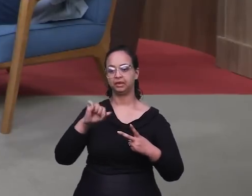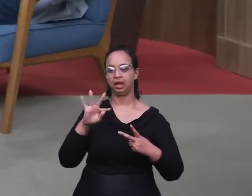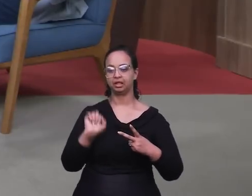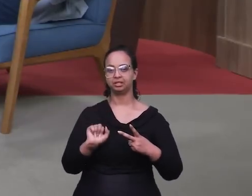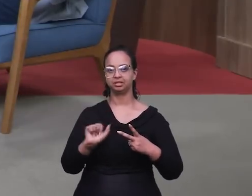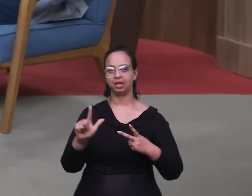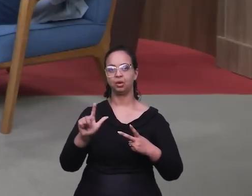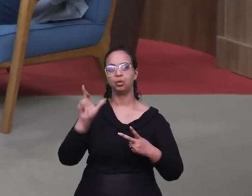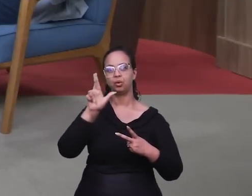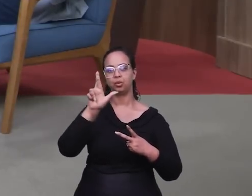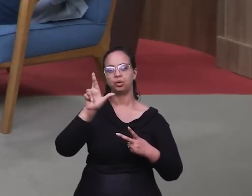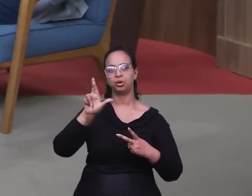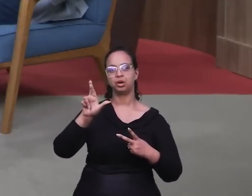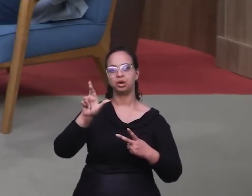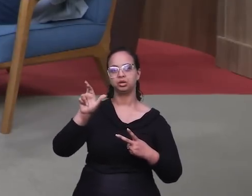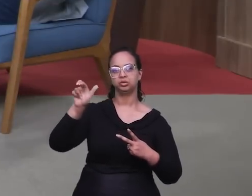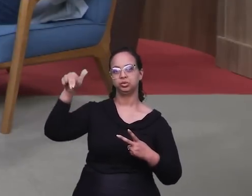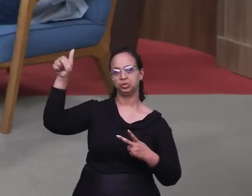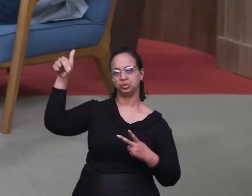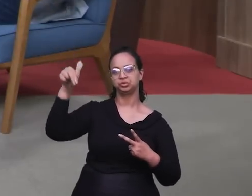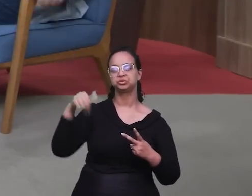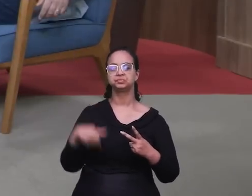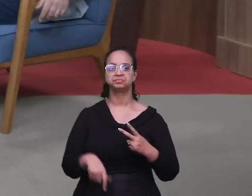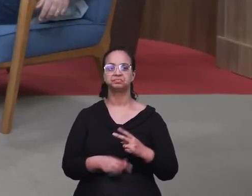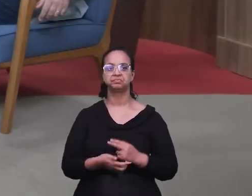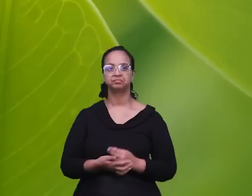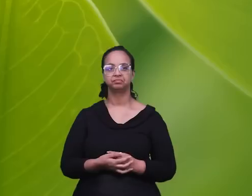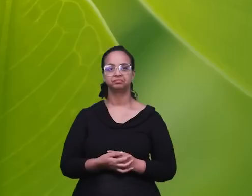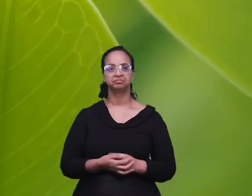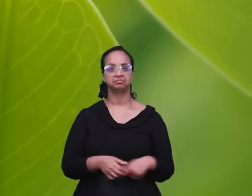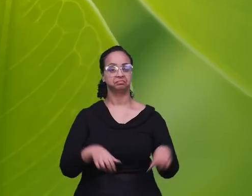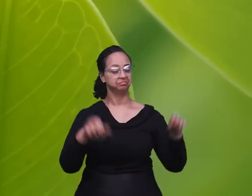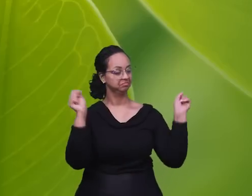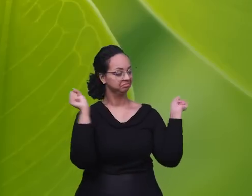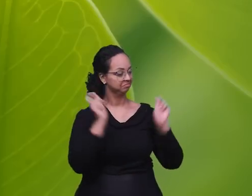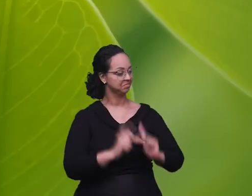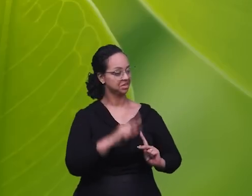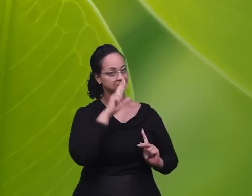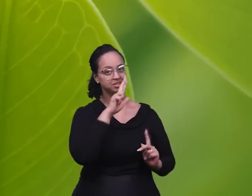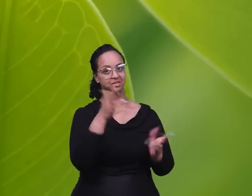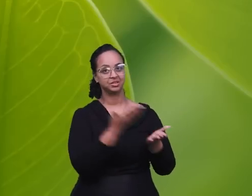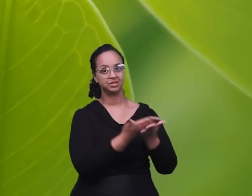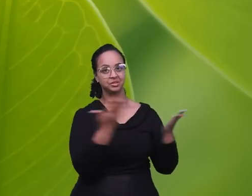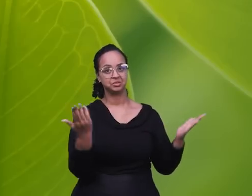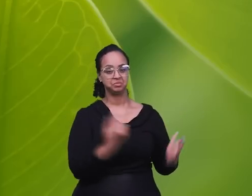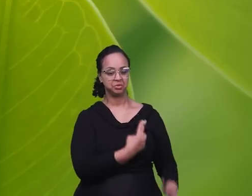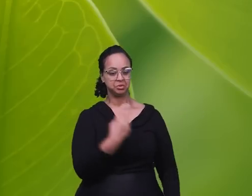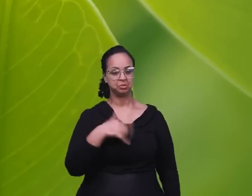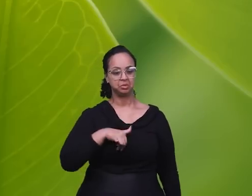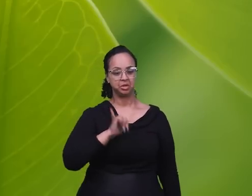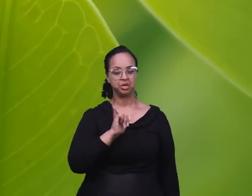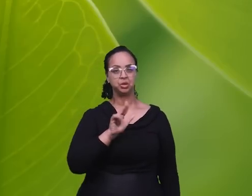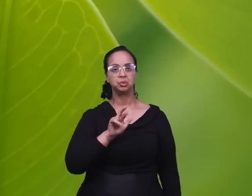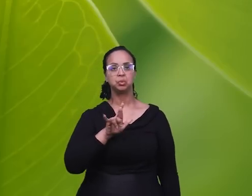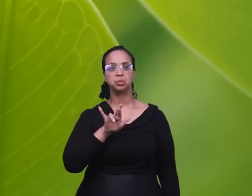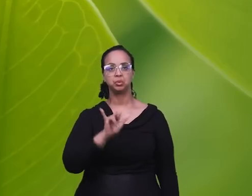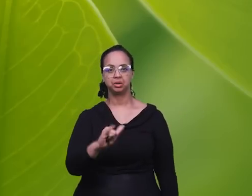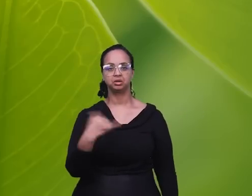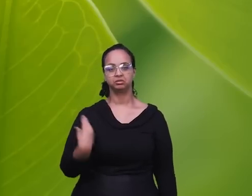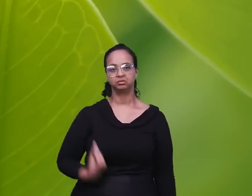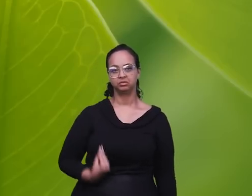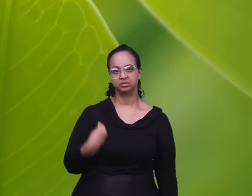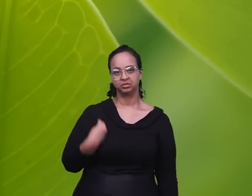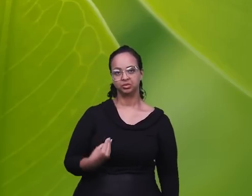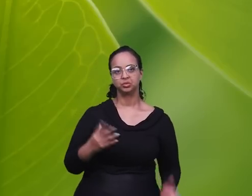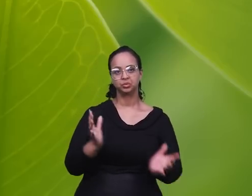Natal, no Rio Grande do Norte, nosso irmão Thales. Vamos assistir. A paz do Senhor Jesus. Eu me chamo Yuri e eu faço